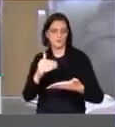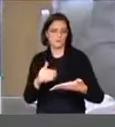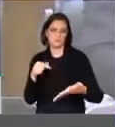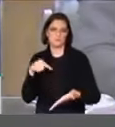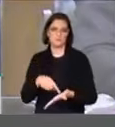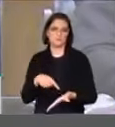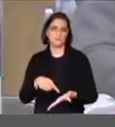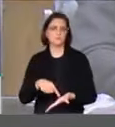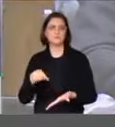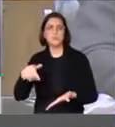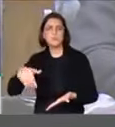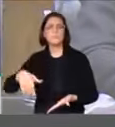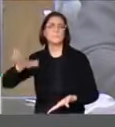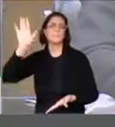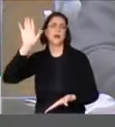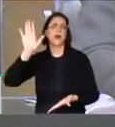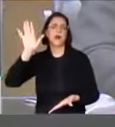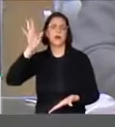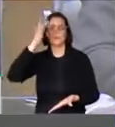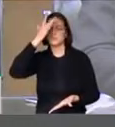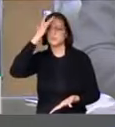aqueles que tiveram o maior número de